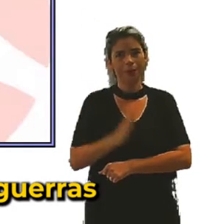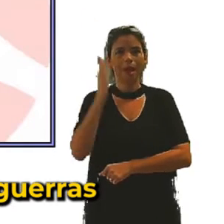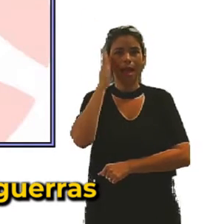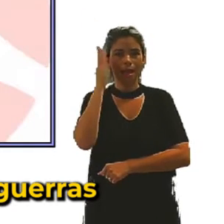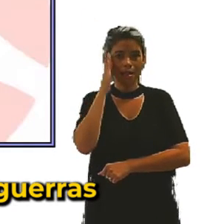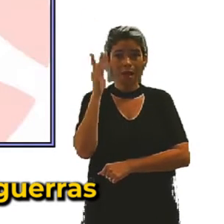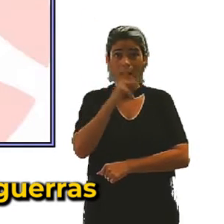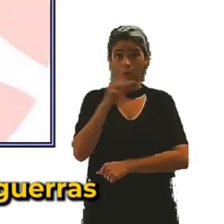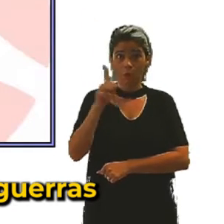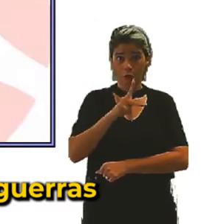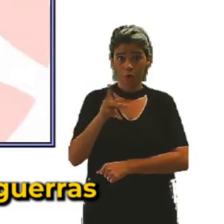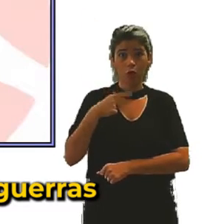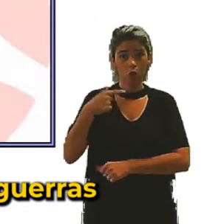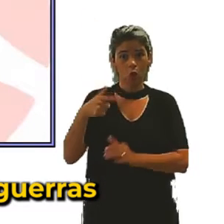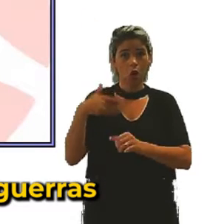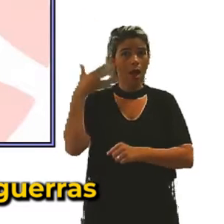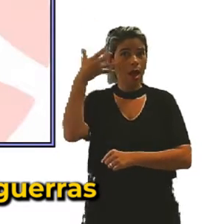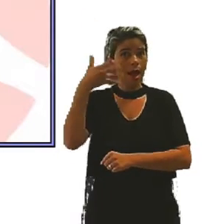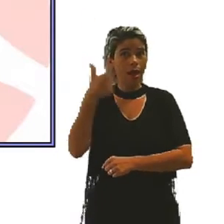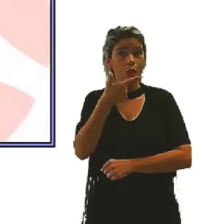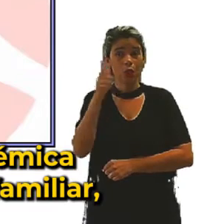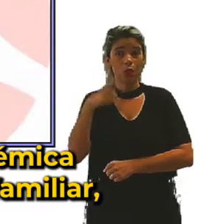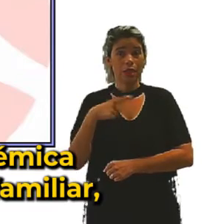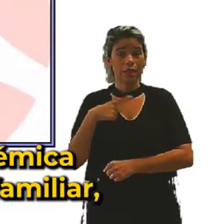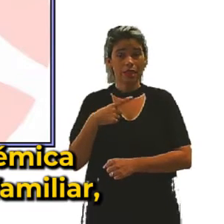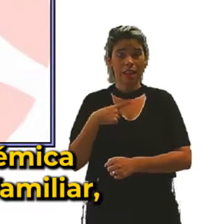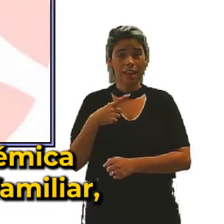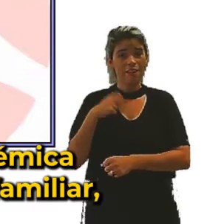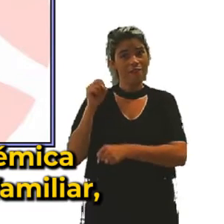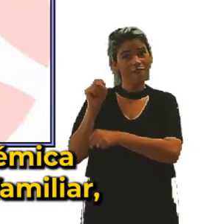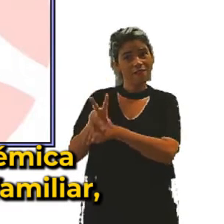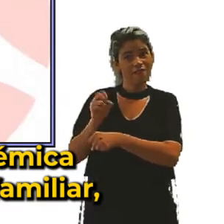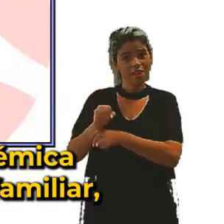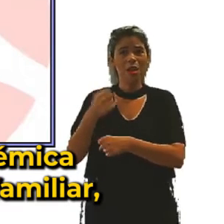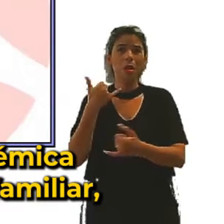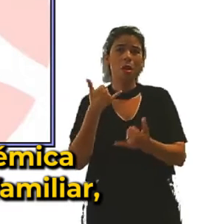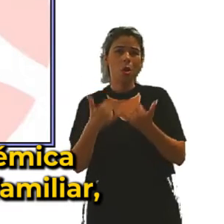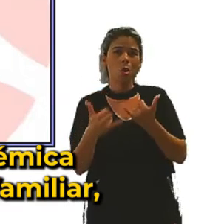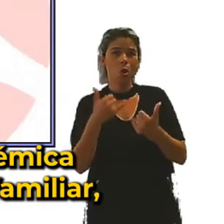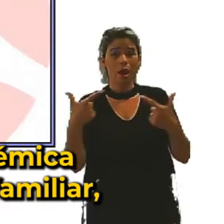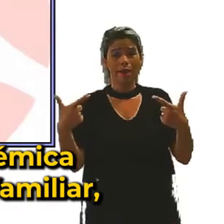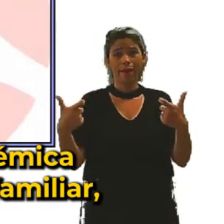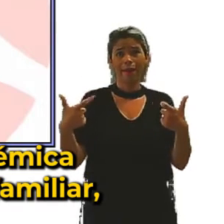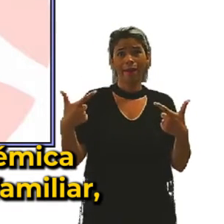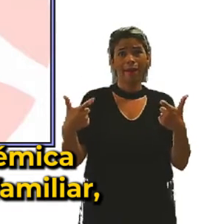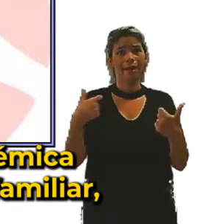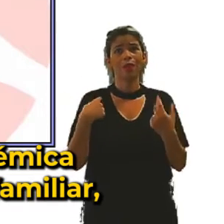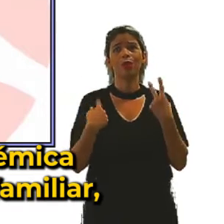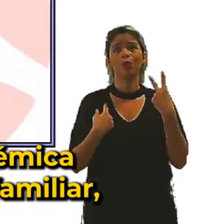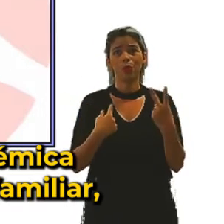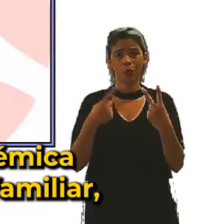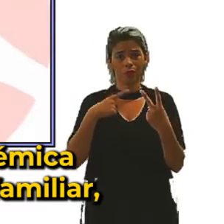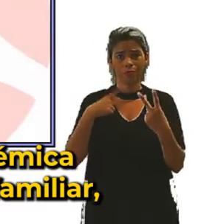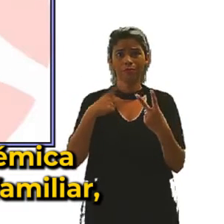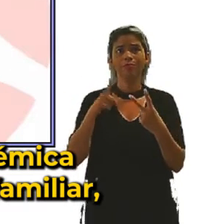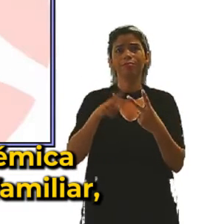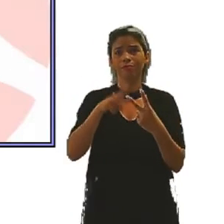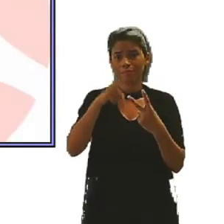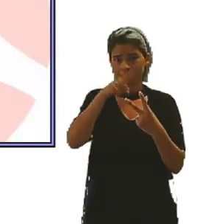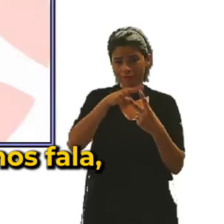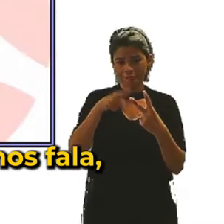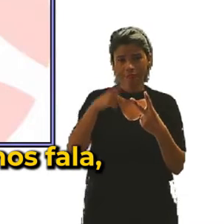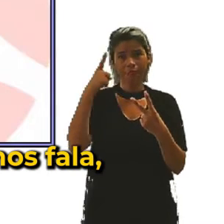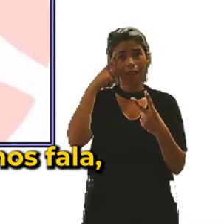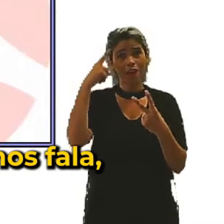Ani nos falou, né, do vírus e duas guerras, né, na sua exposição, né, nesse momento pandêmico em que se enfrenta a violência doméstica e